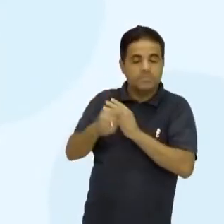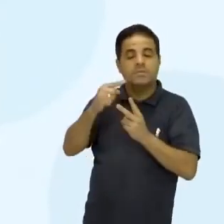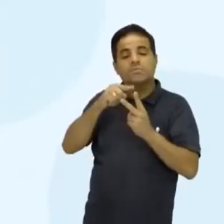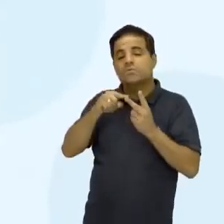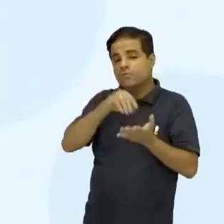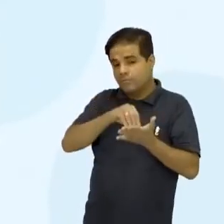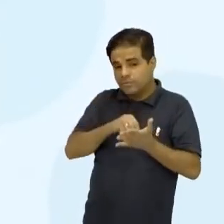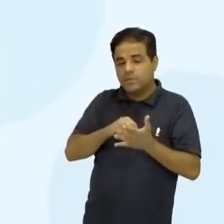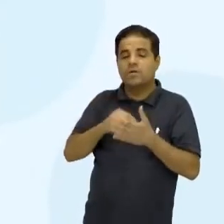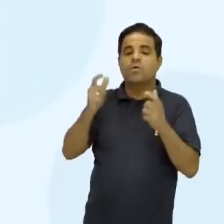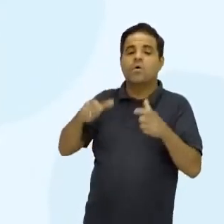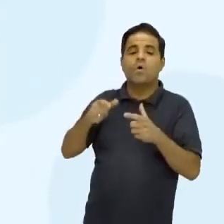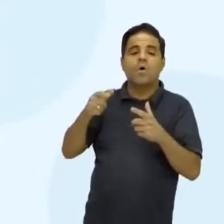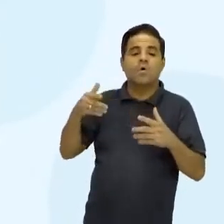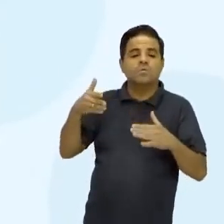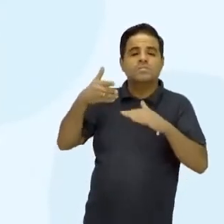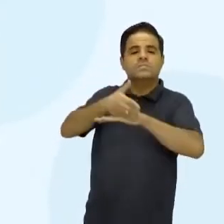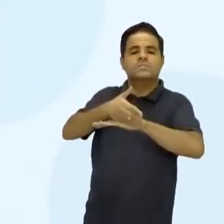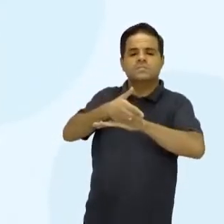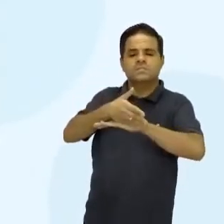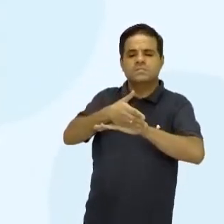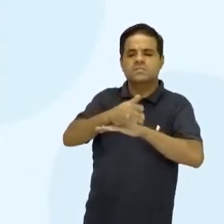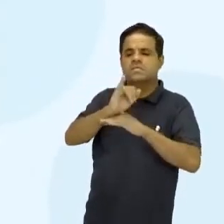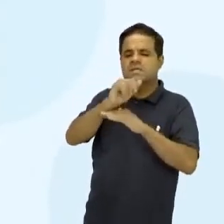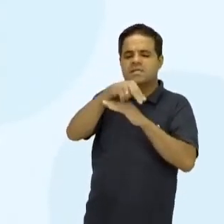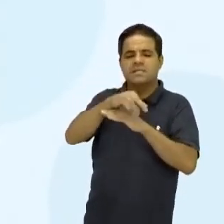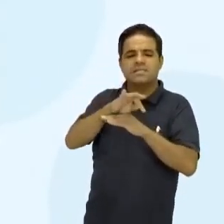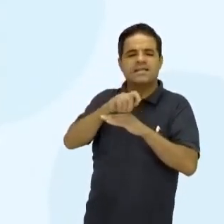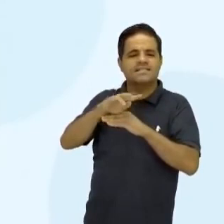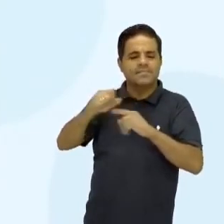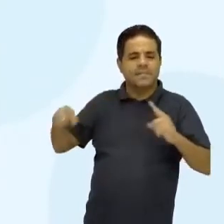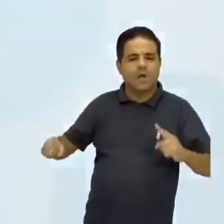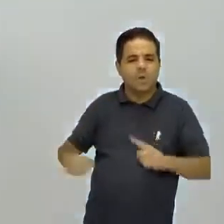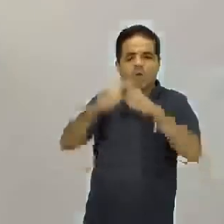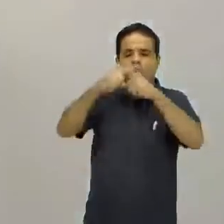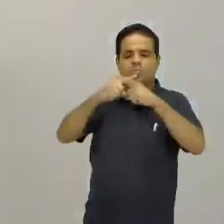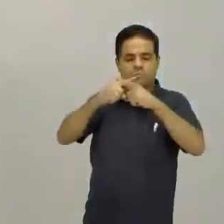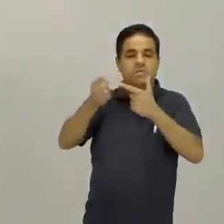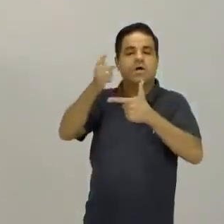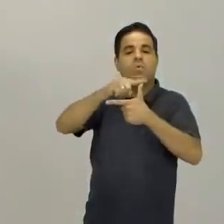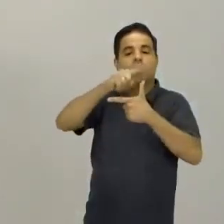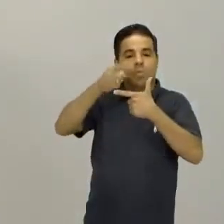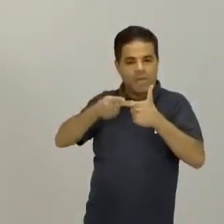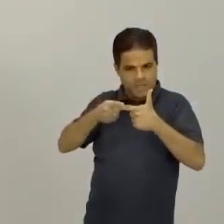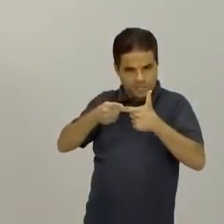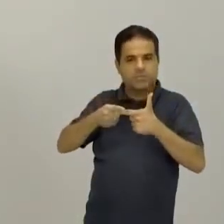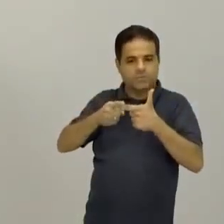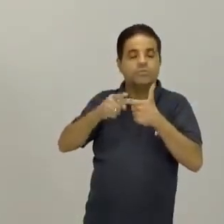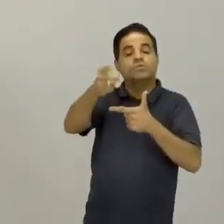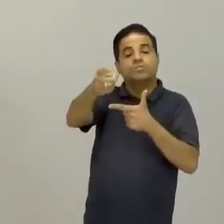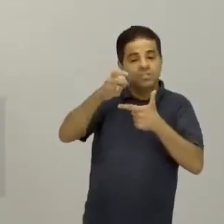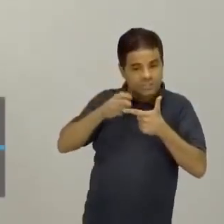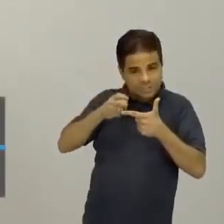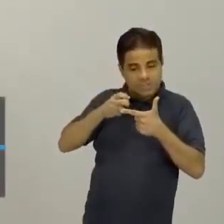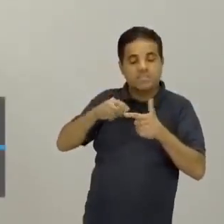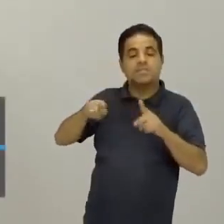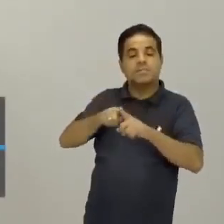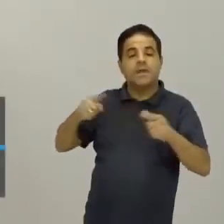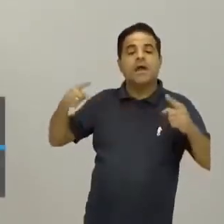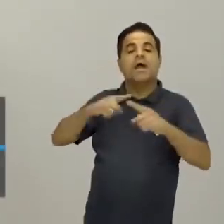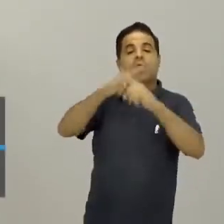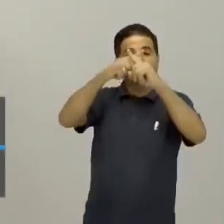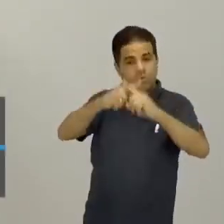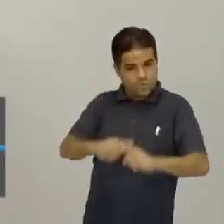saber aonde ela intercepta. Intercepta é onde ela cruza o eixo X e onde ela cruza o eixo Y. É